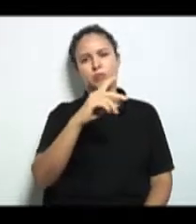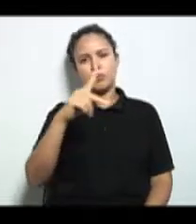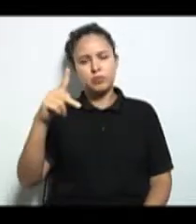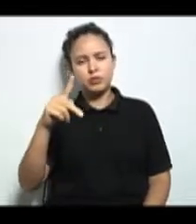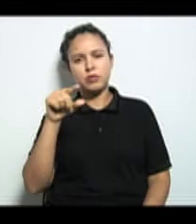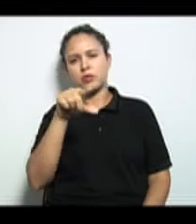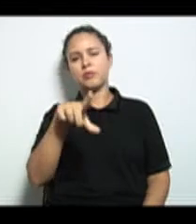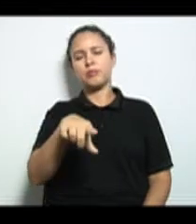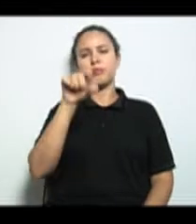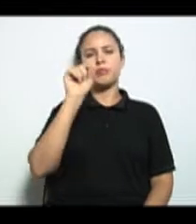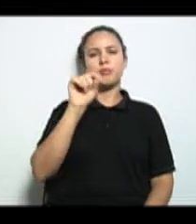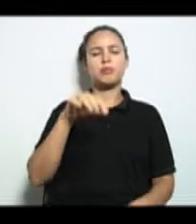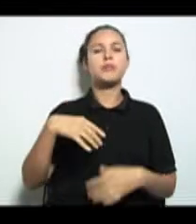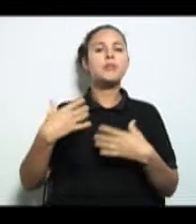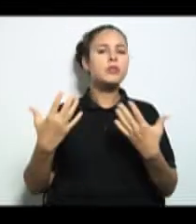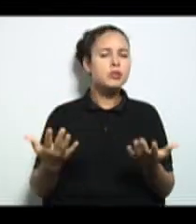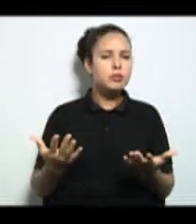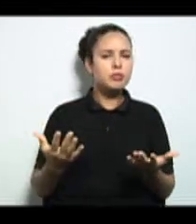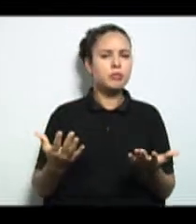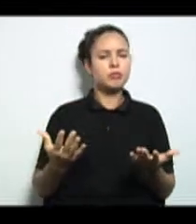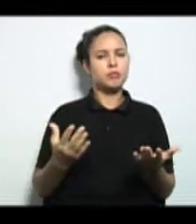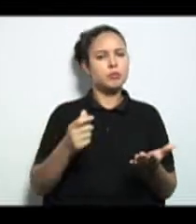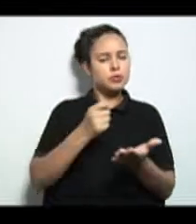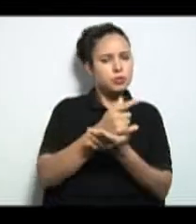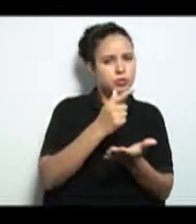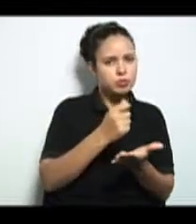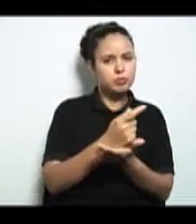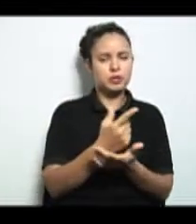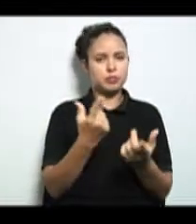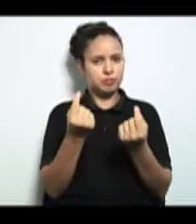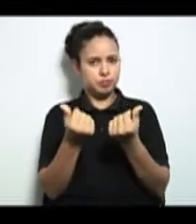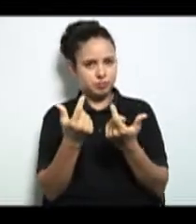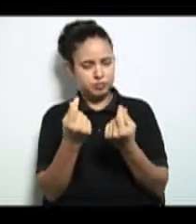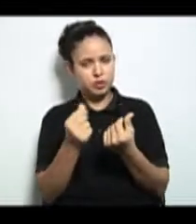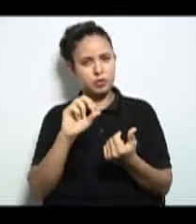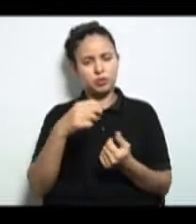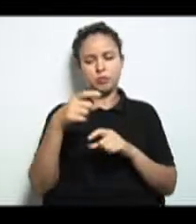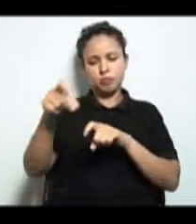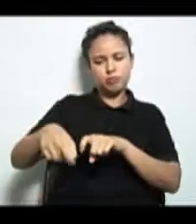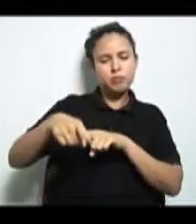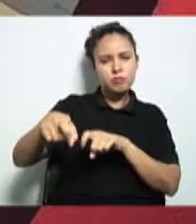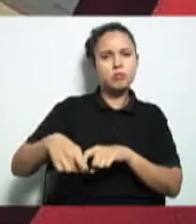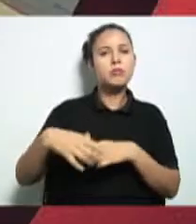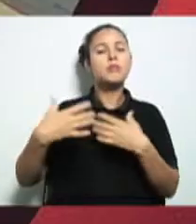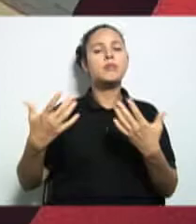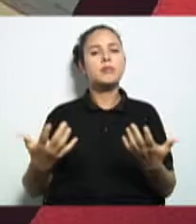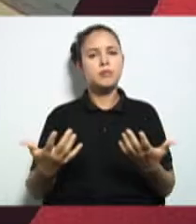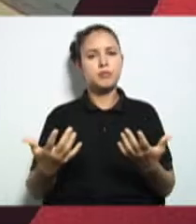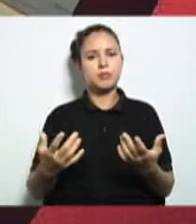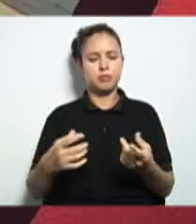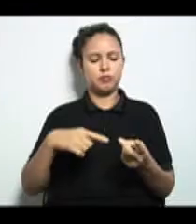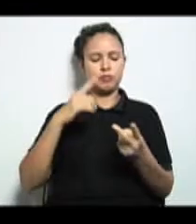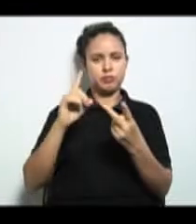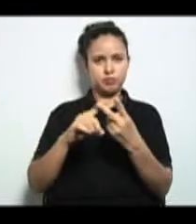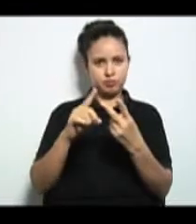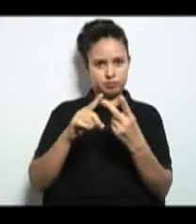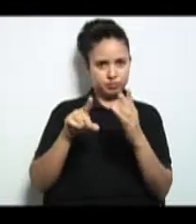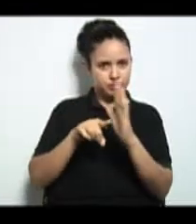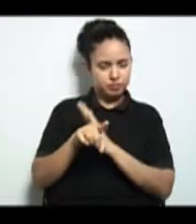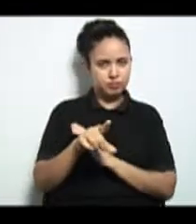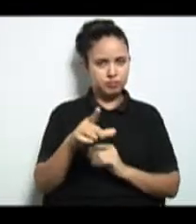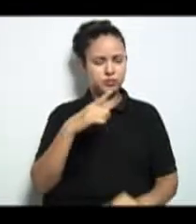opção? Consumo, financeira ou agropecuária? Segunda